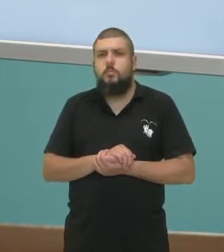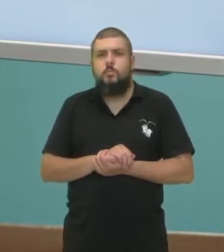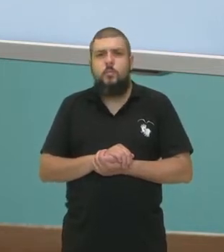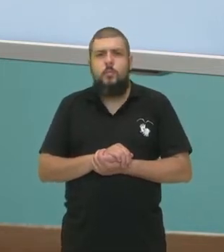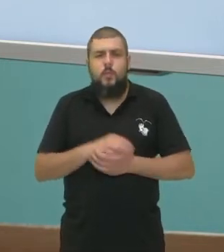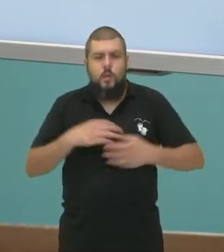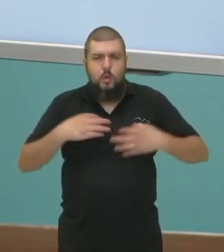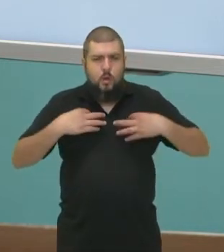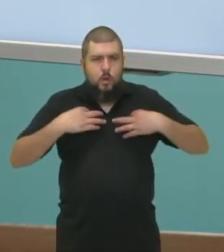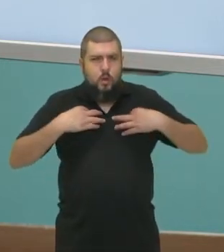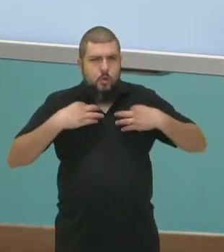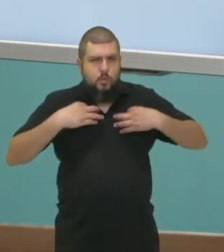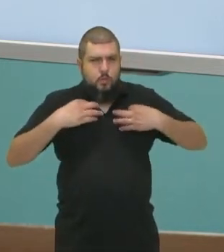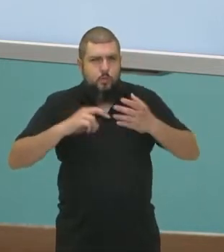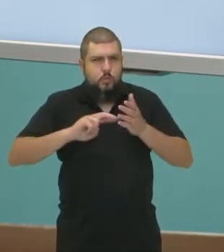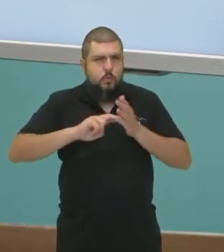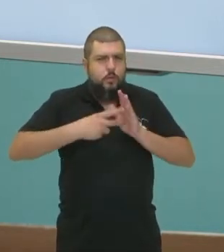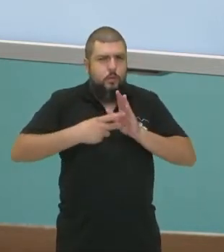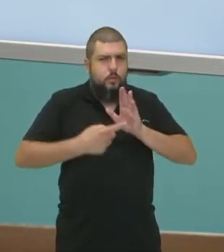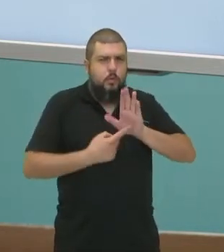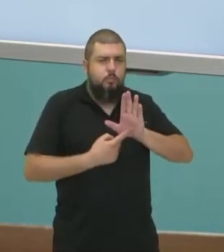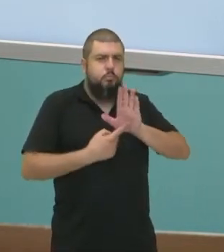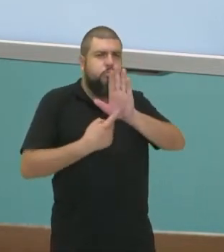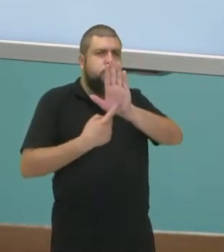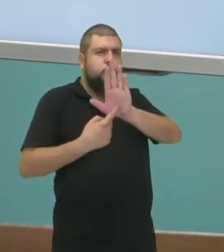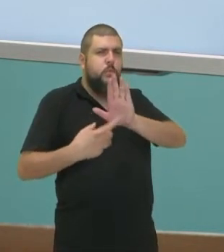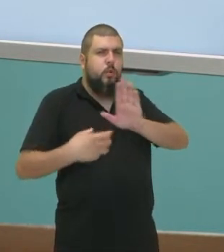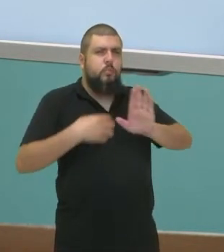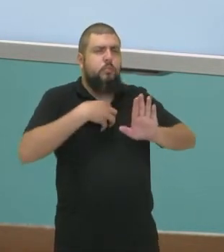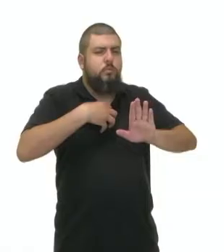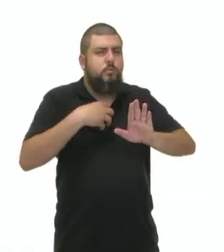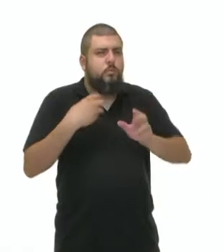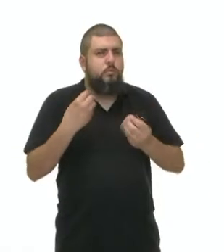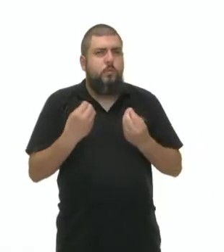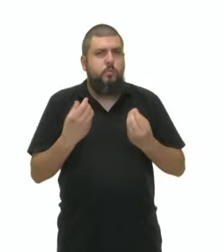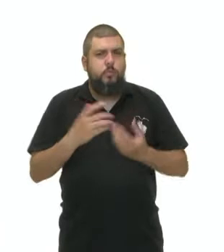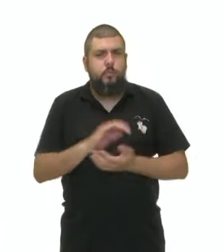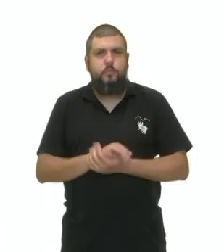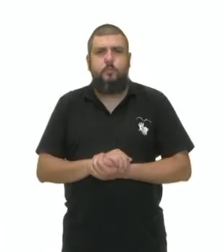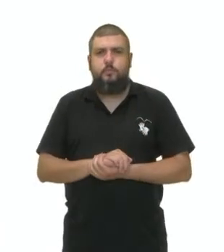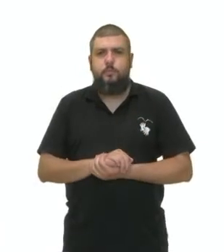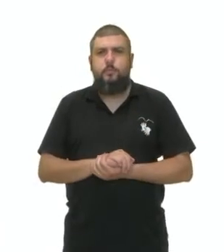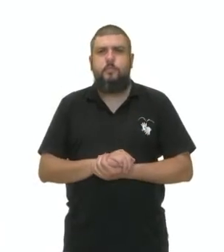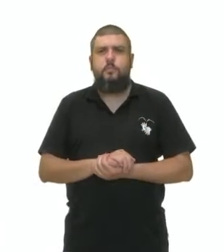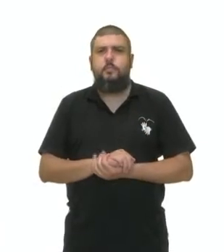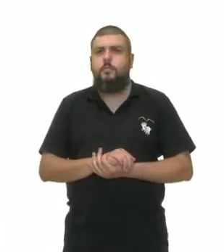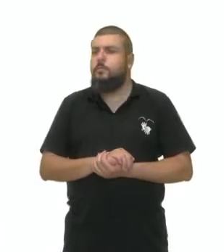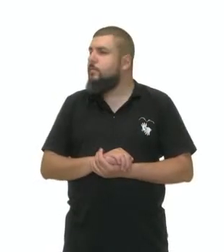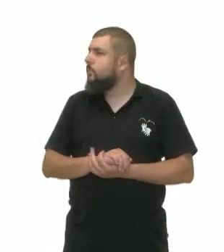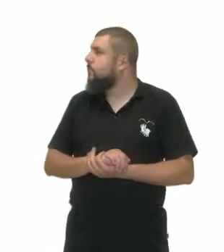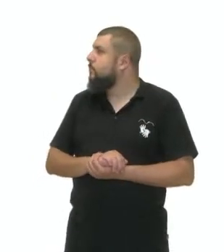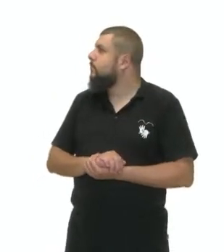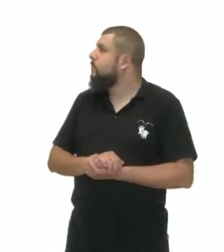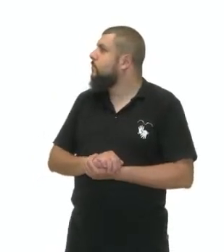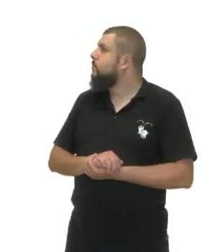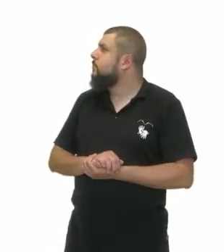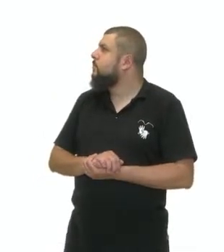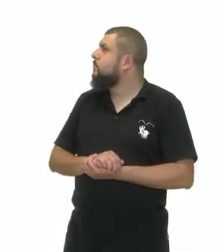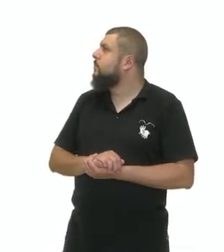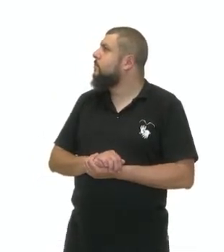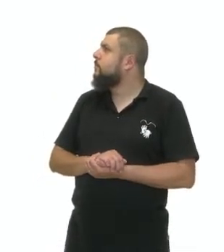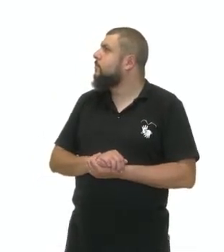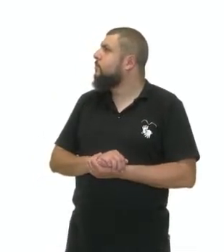fala muito sobre quem a gente é? Será? A ver. Ao longo da história, la roupa ha adquirido inúmeras